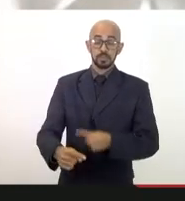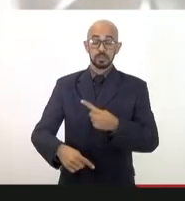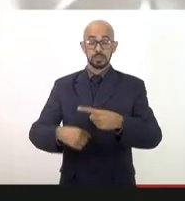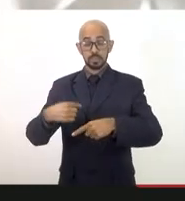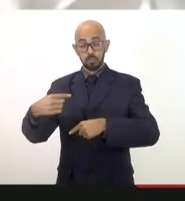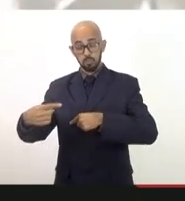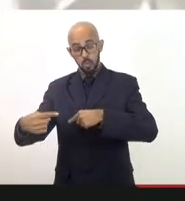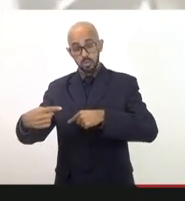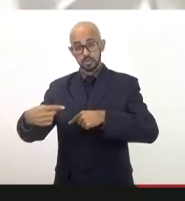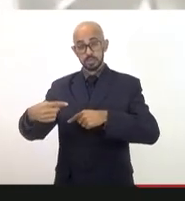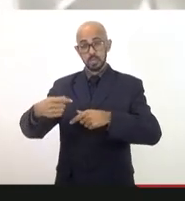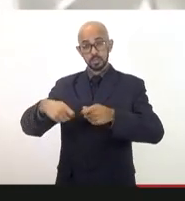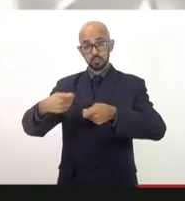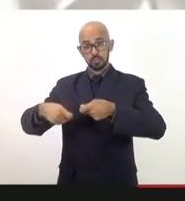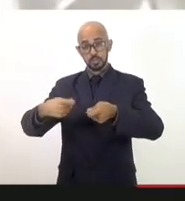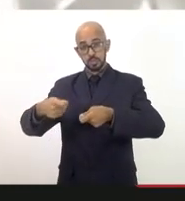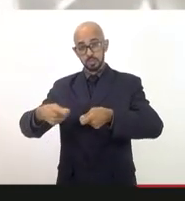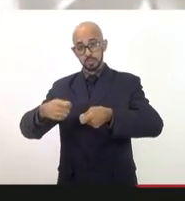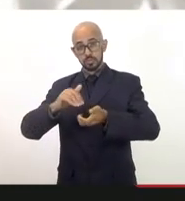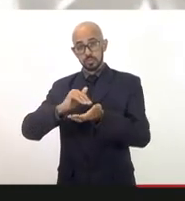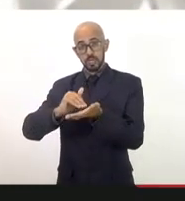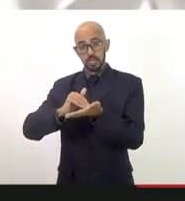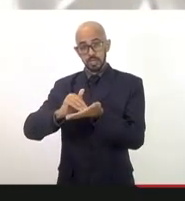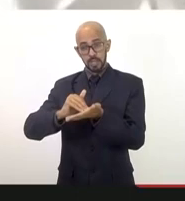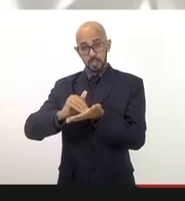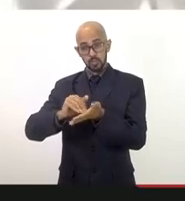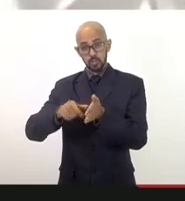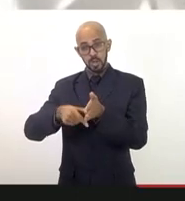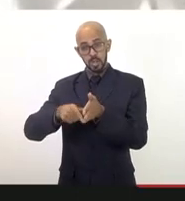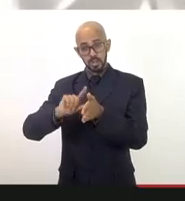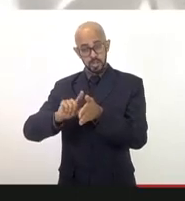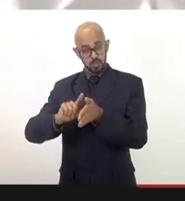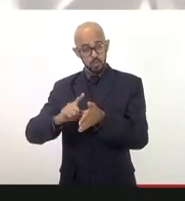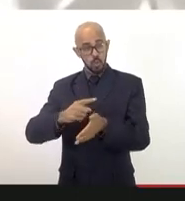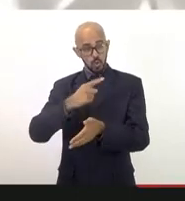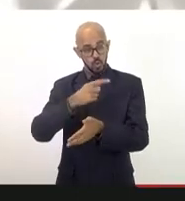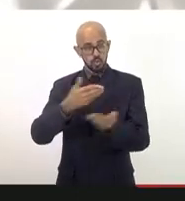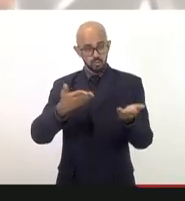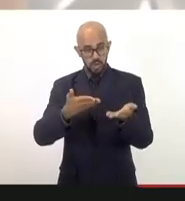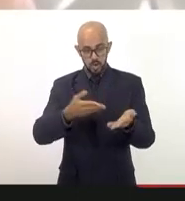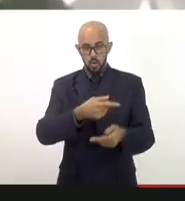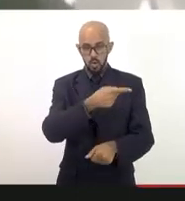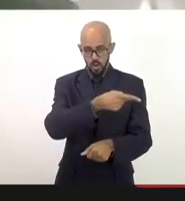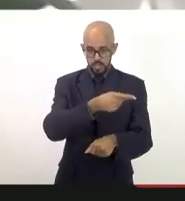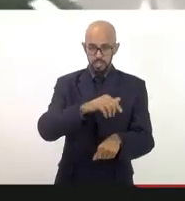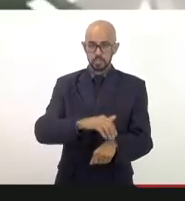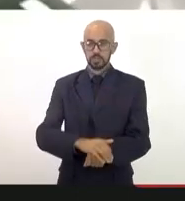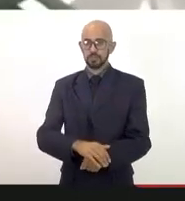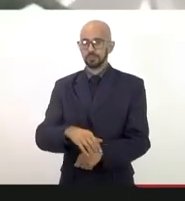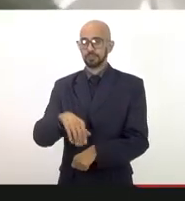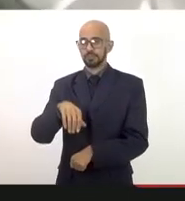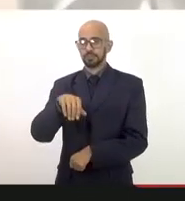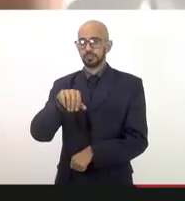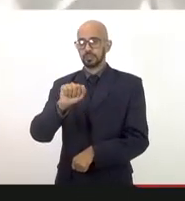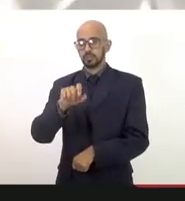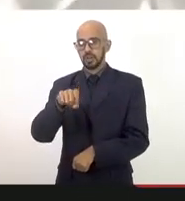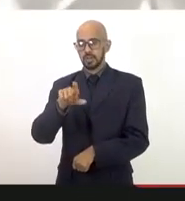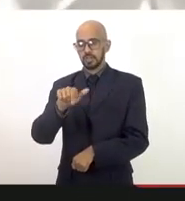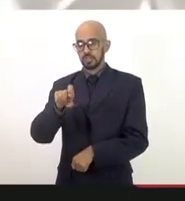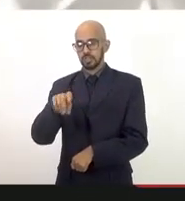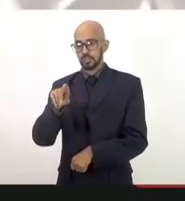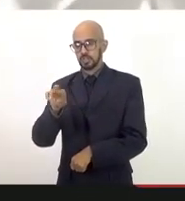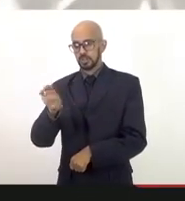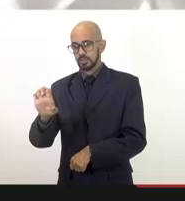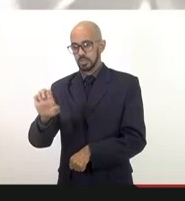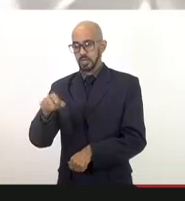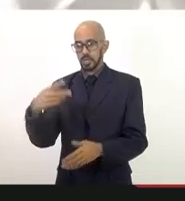na administração do secretário, que antecedeu ao secretário Alexandre Siqueira, também